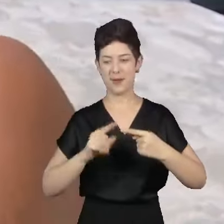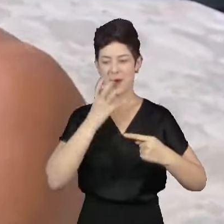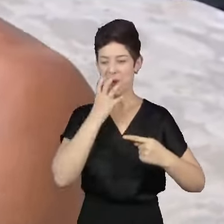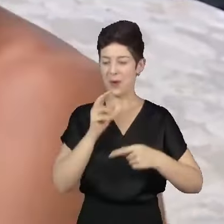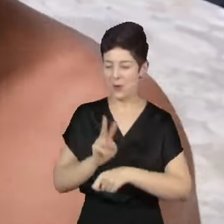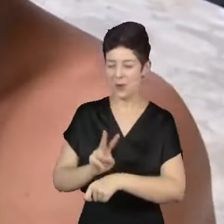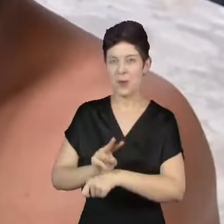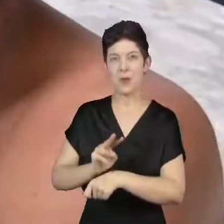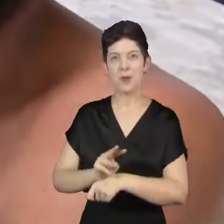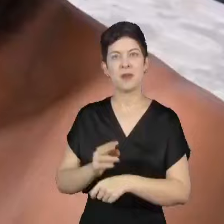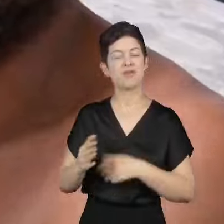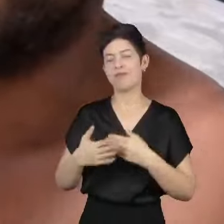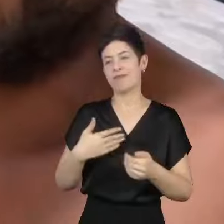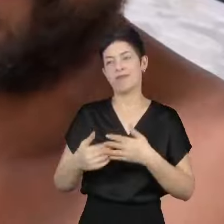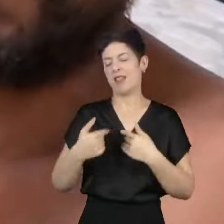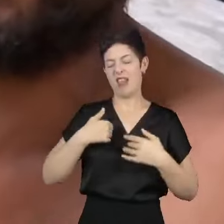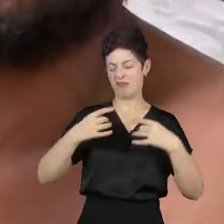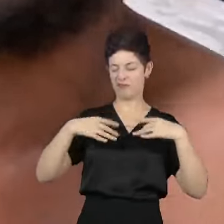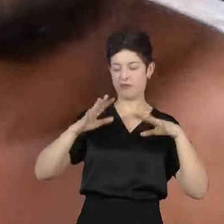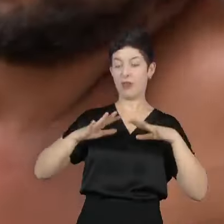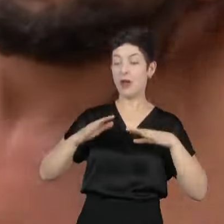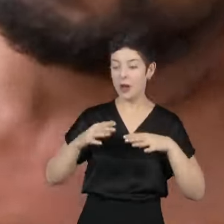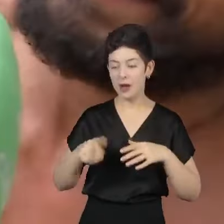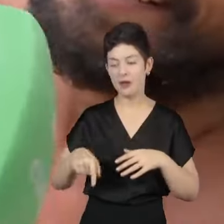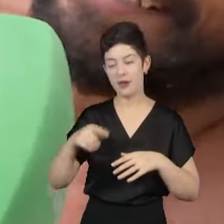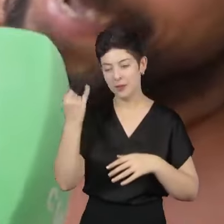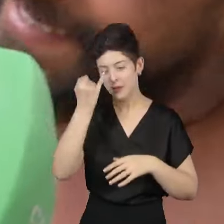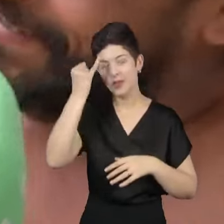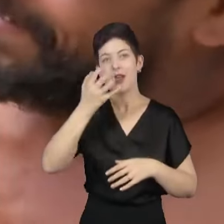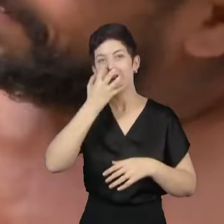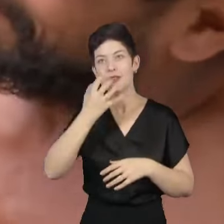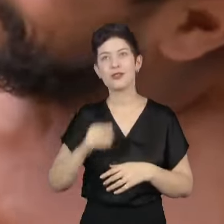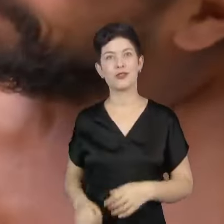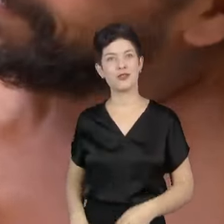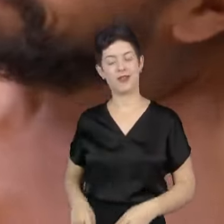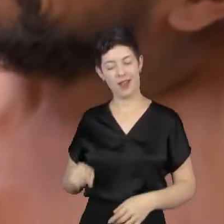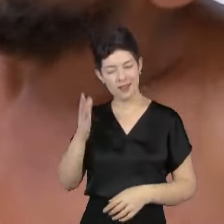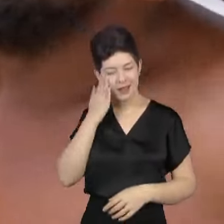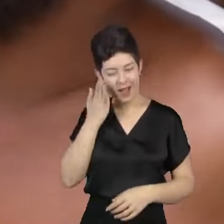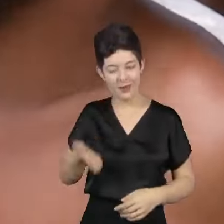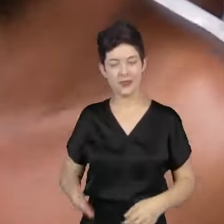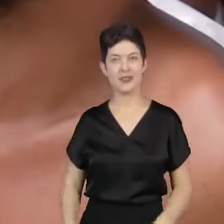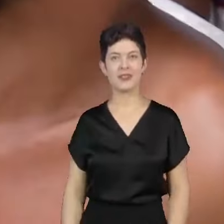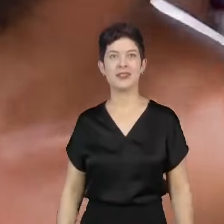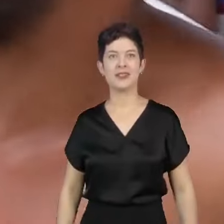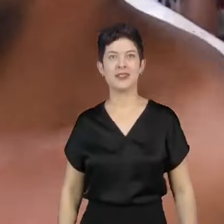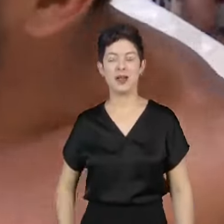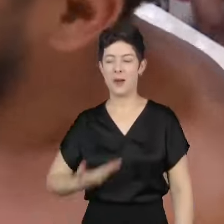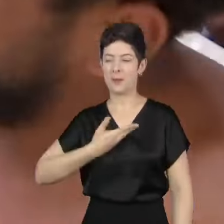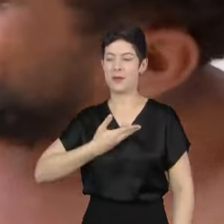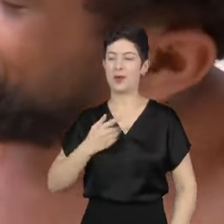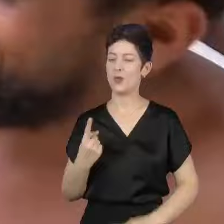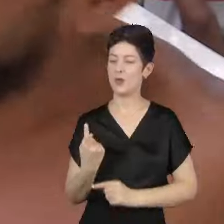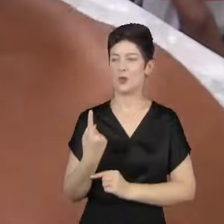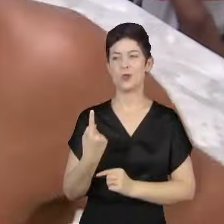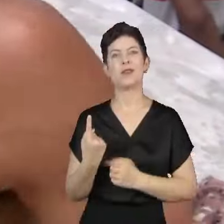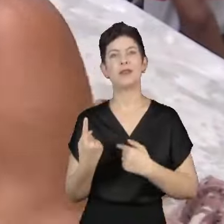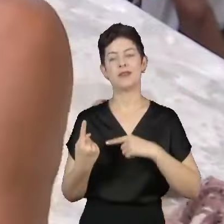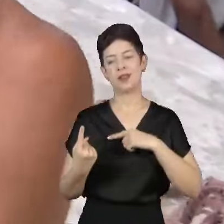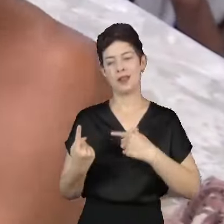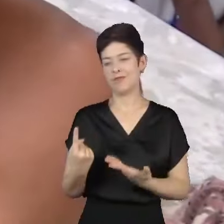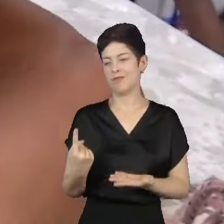Eu tanto faz. O negócio é o cachorro e tá ligado. Ele é a única coisa que eu tenho, então eu tenho